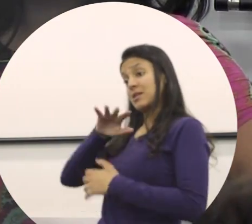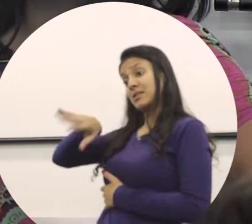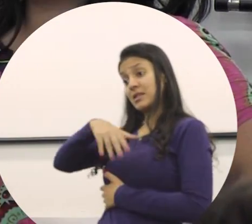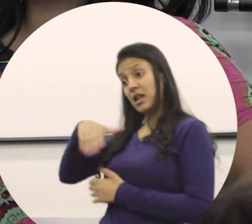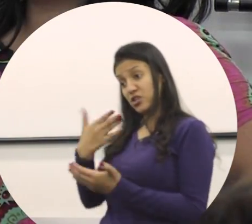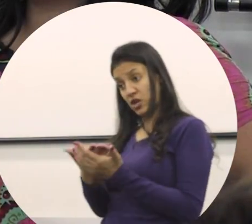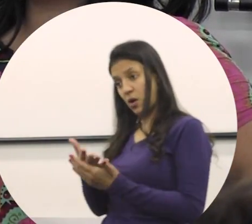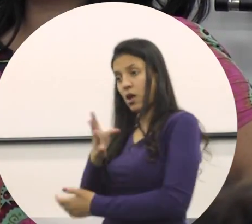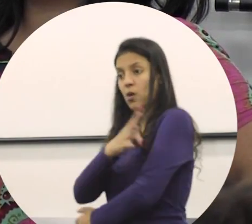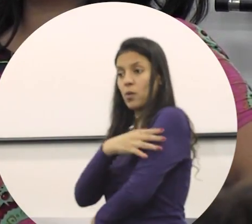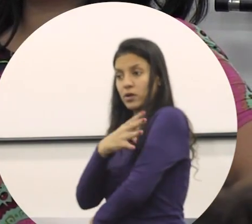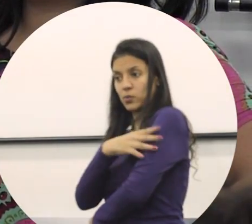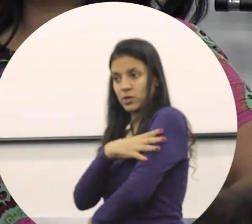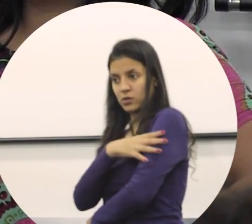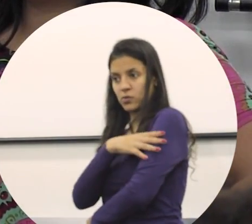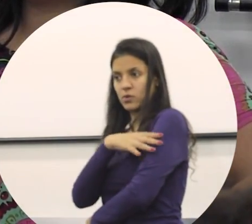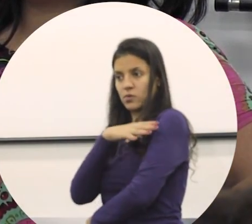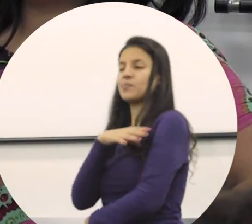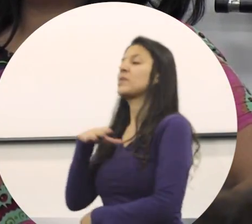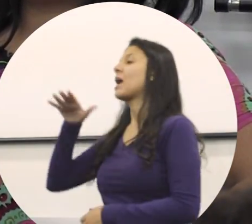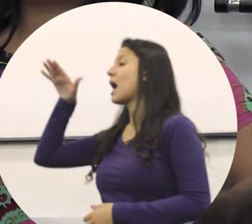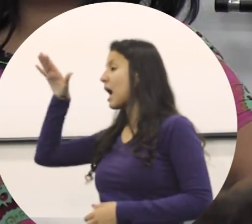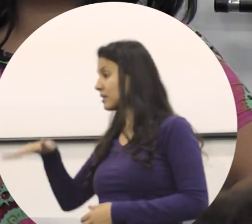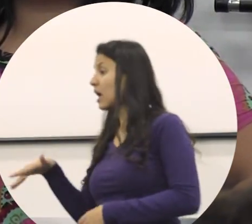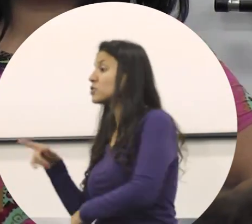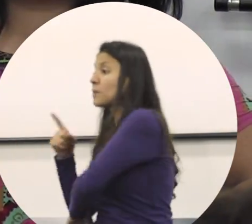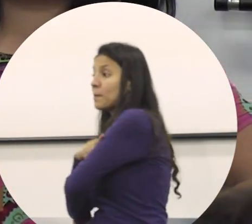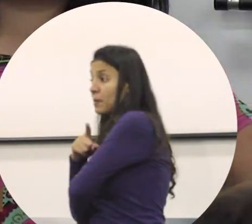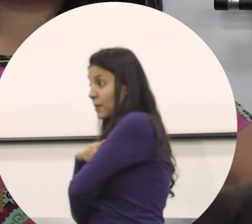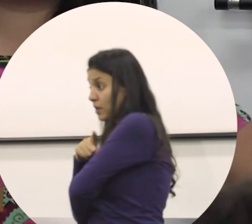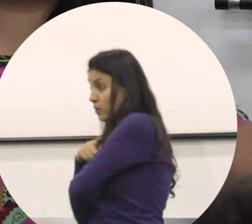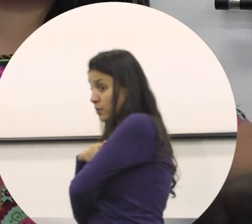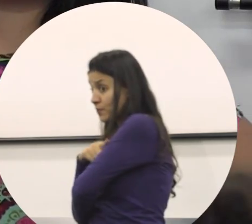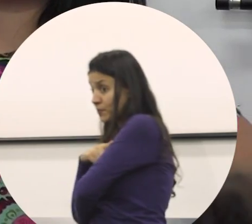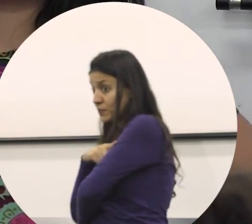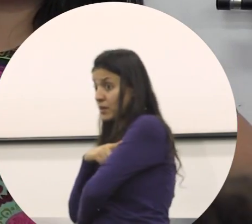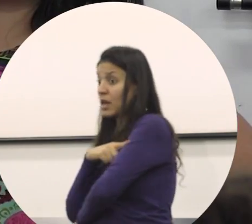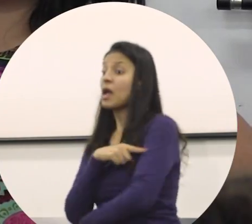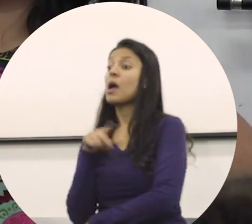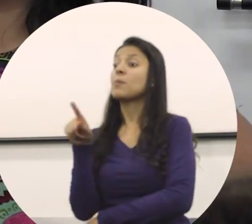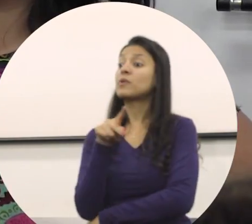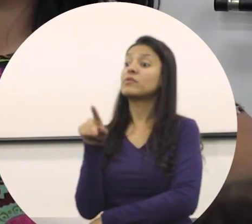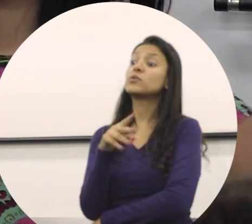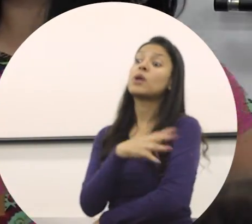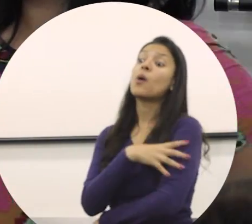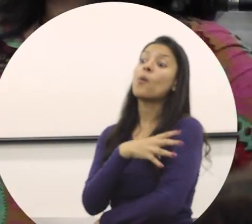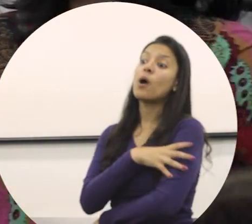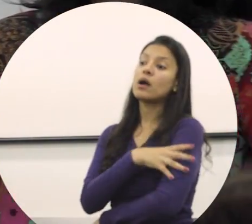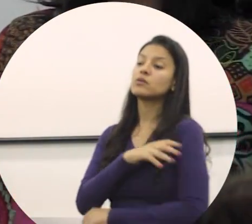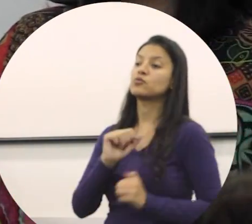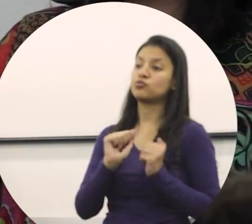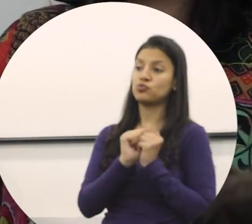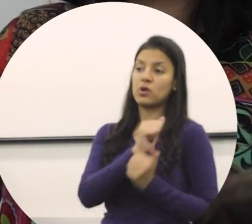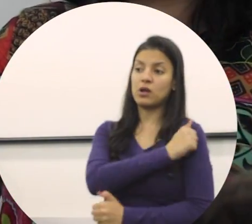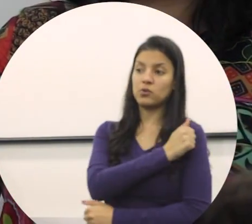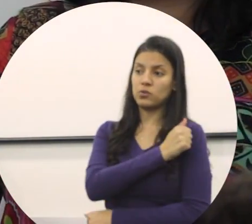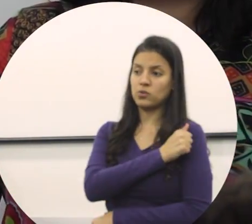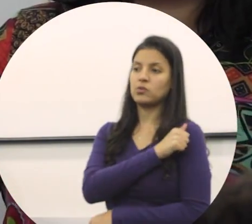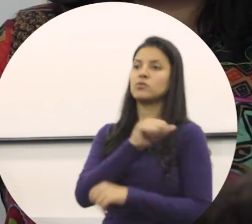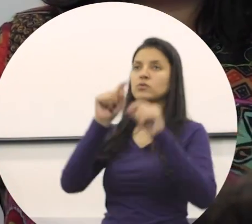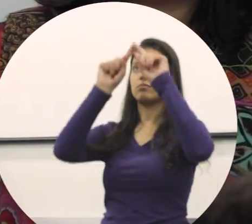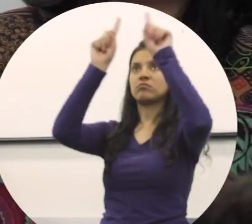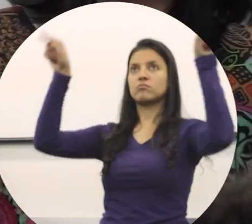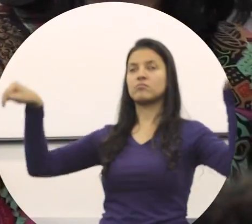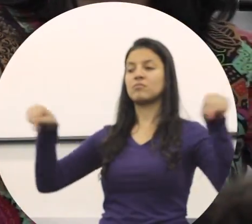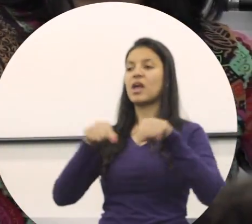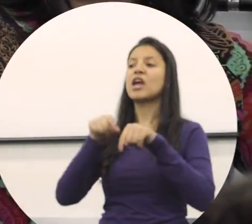quarto ano, à tarde, a minha turminha de primeiro ano. A professora de quarto ano montou com os alunos um quadro dos